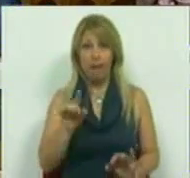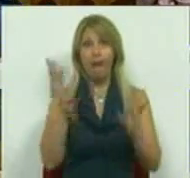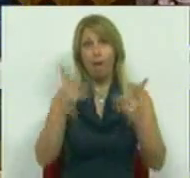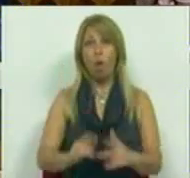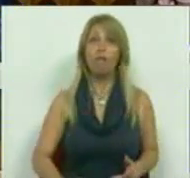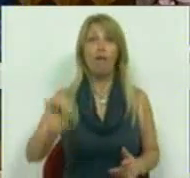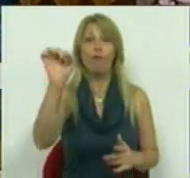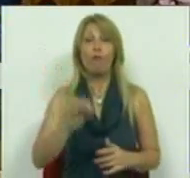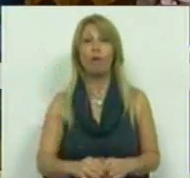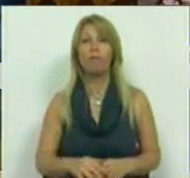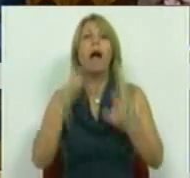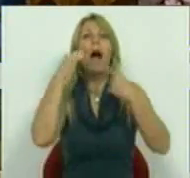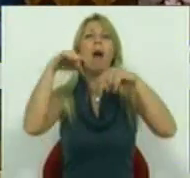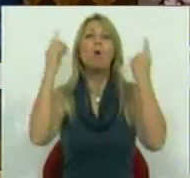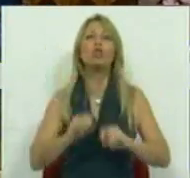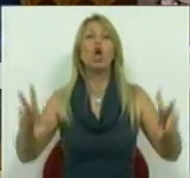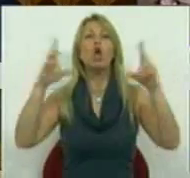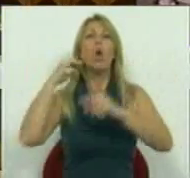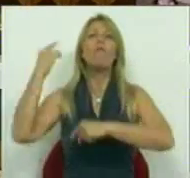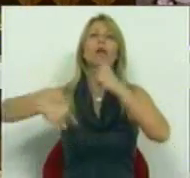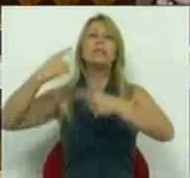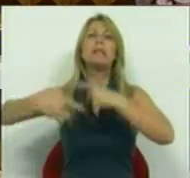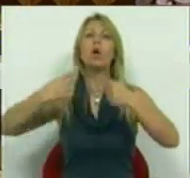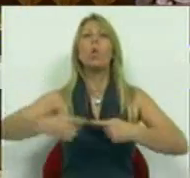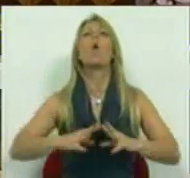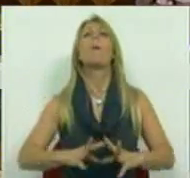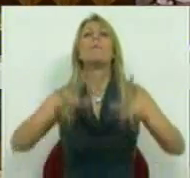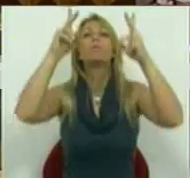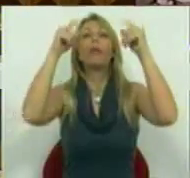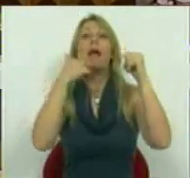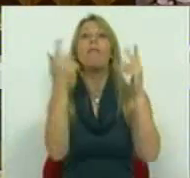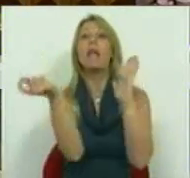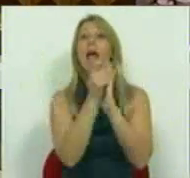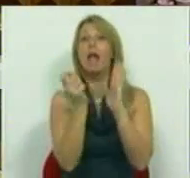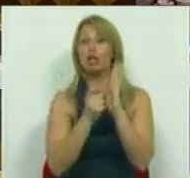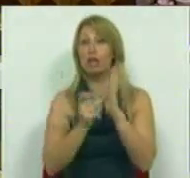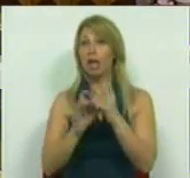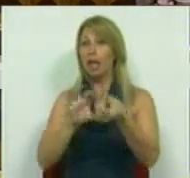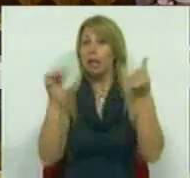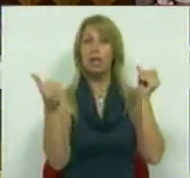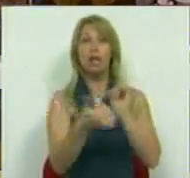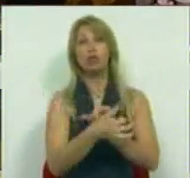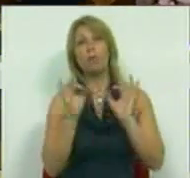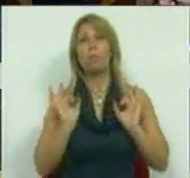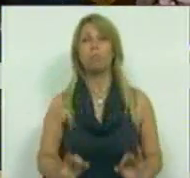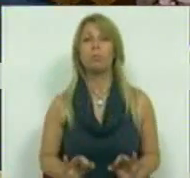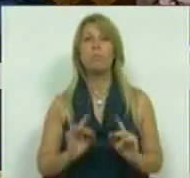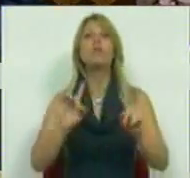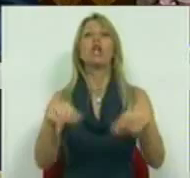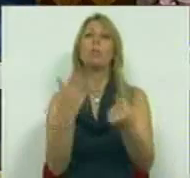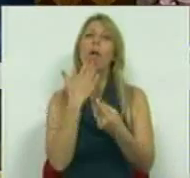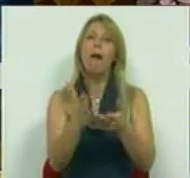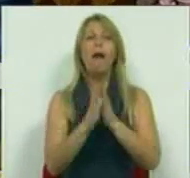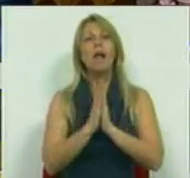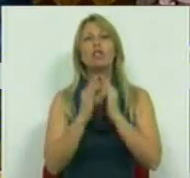chamam isto um novo ciclo de prosperidade, até chamam uma agenda de transformação. E depois apelam à